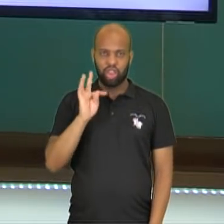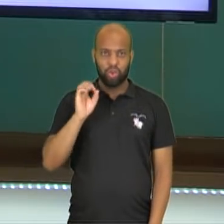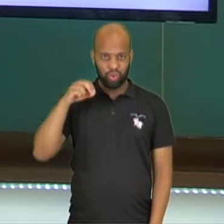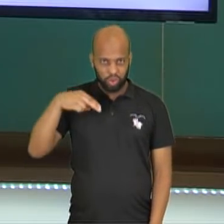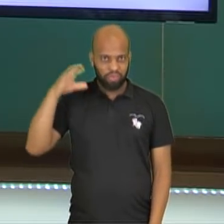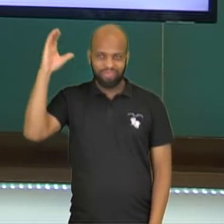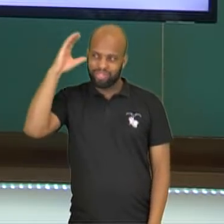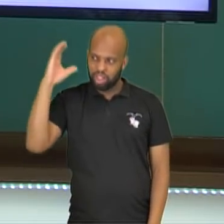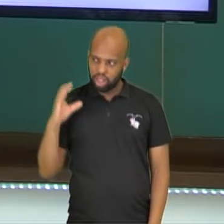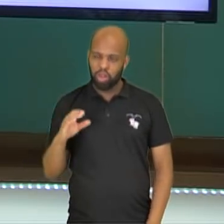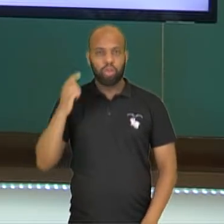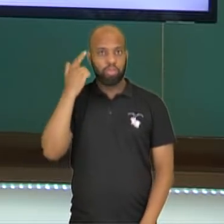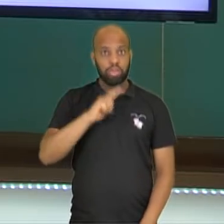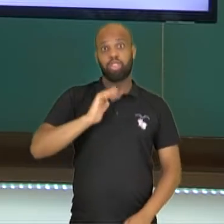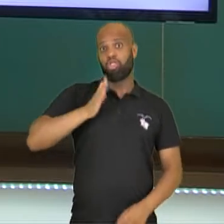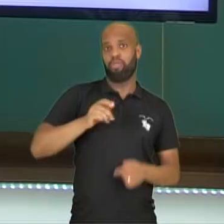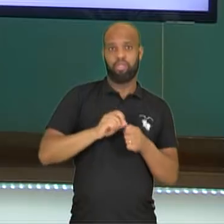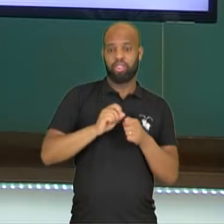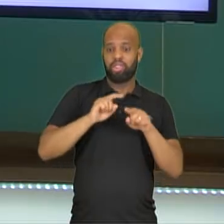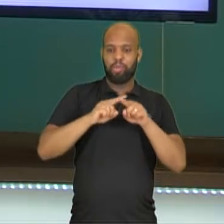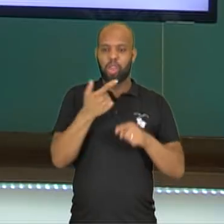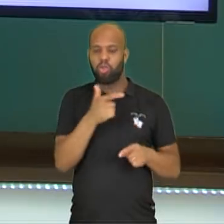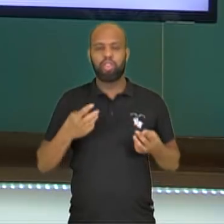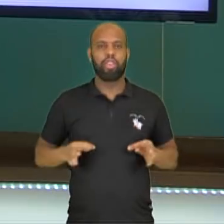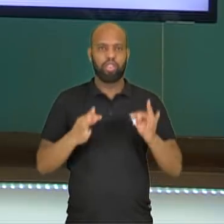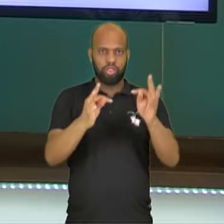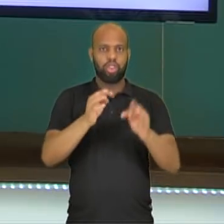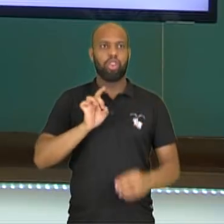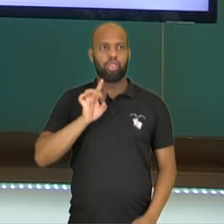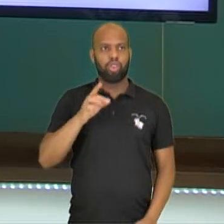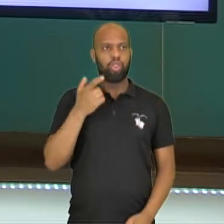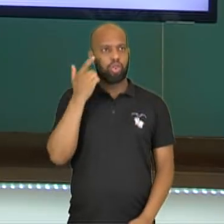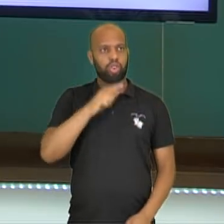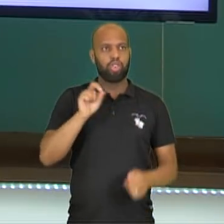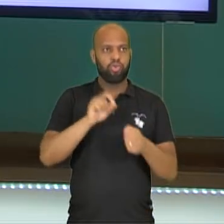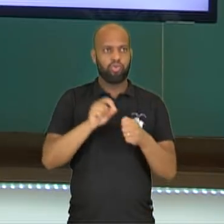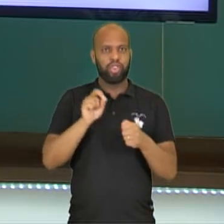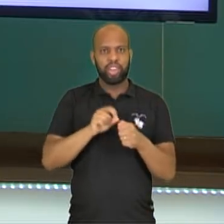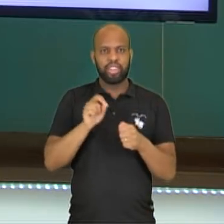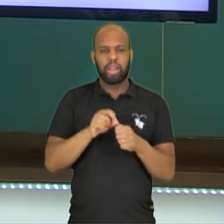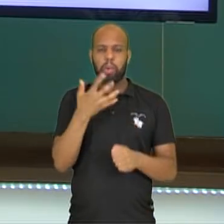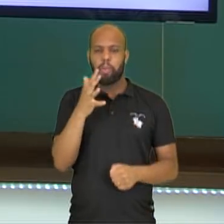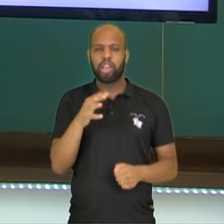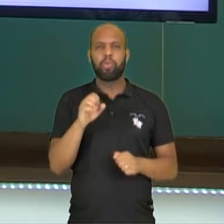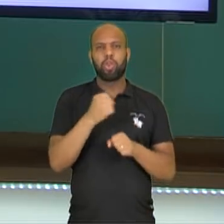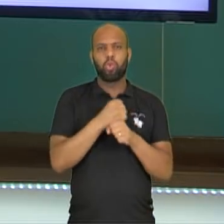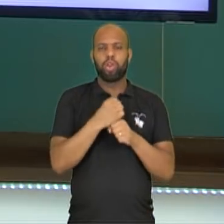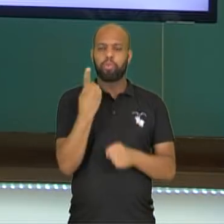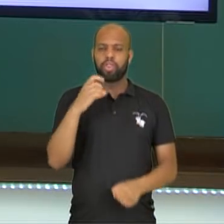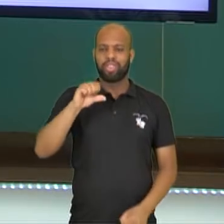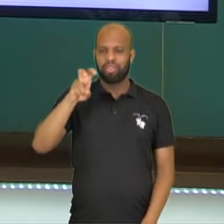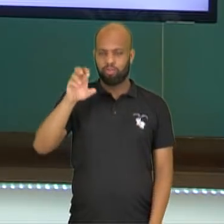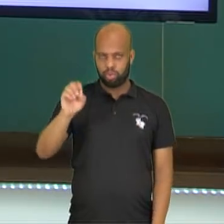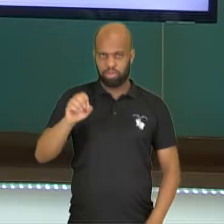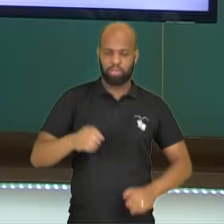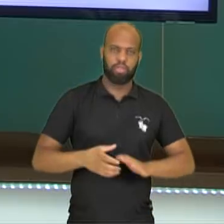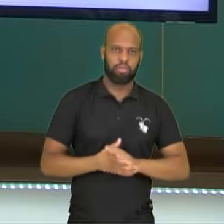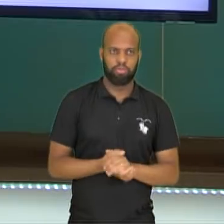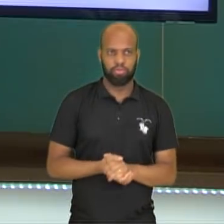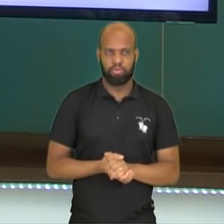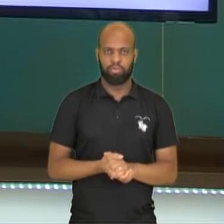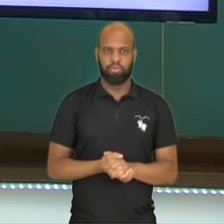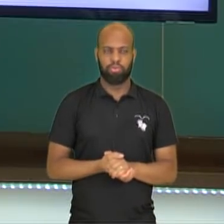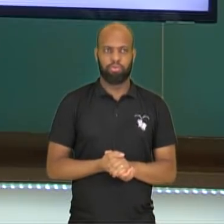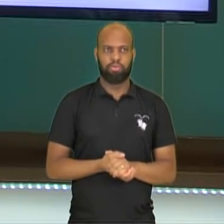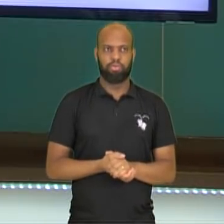isso aí, certo? Ou seja, a gente só conseguiu fazer isso em 1900, nos meados da década de 50, ok? Queridos,